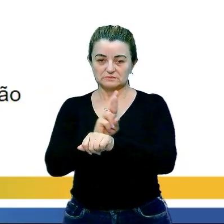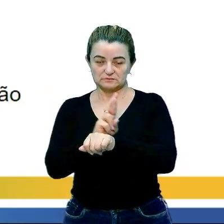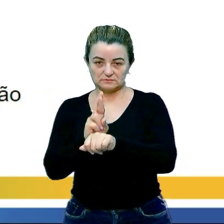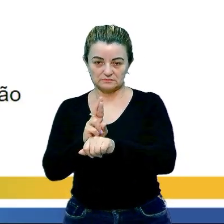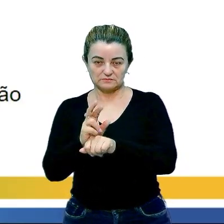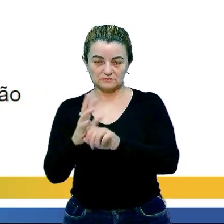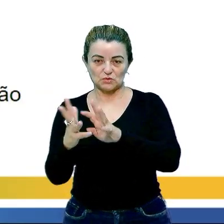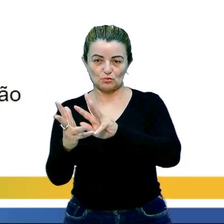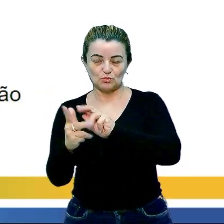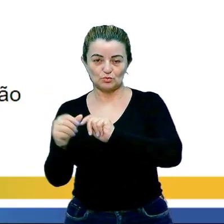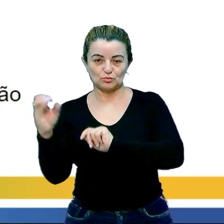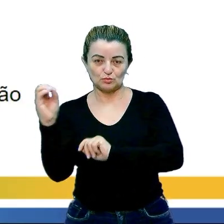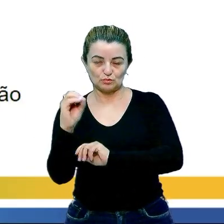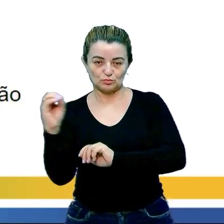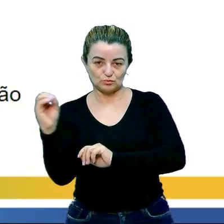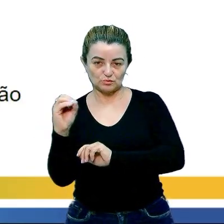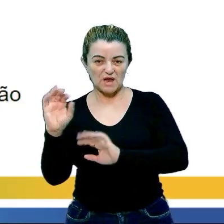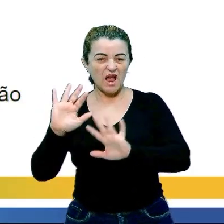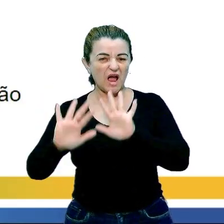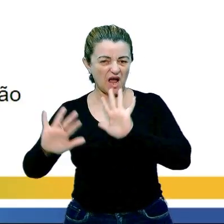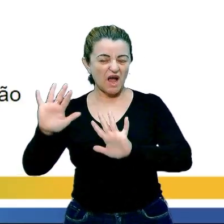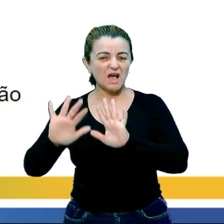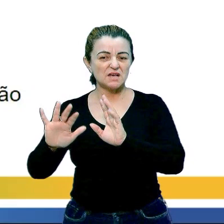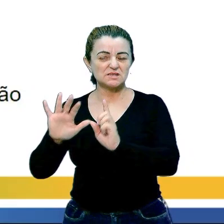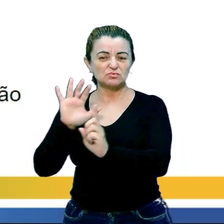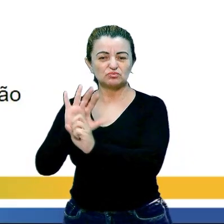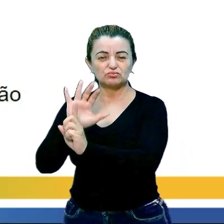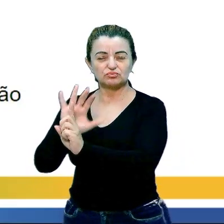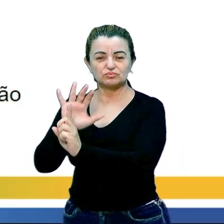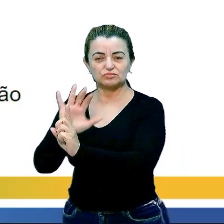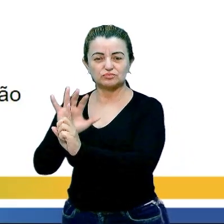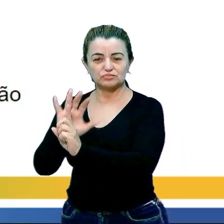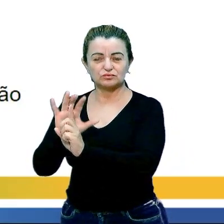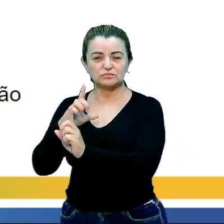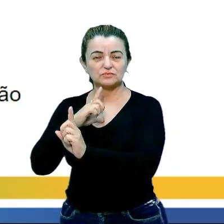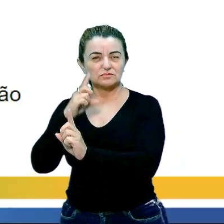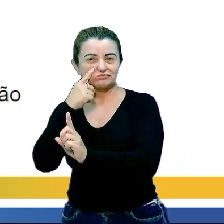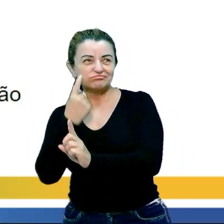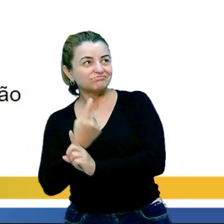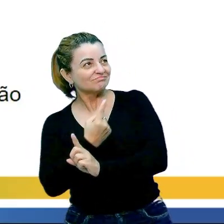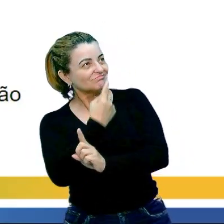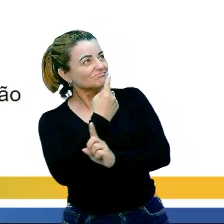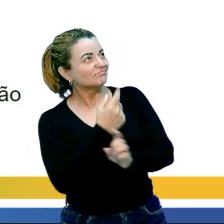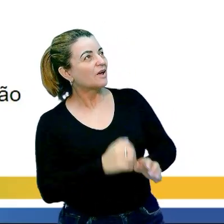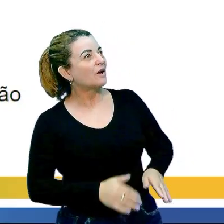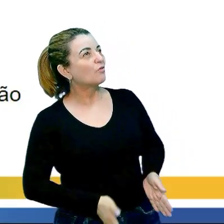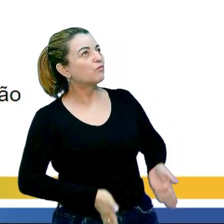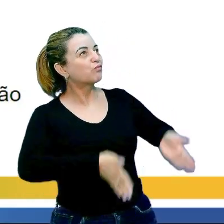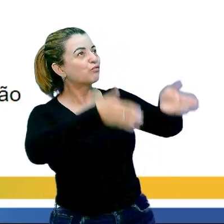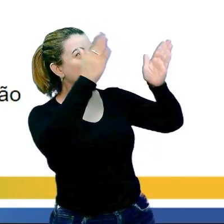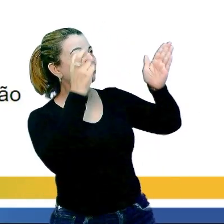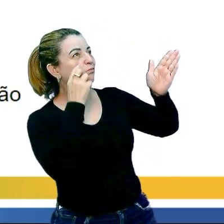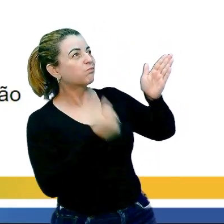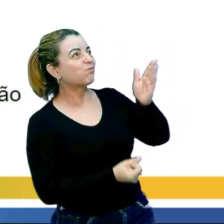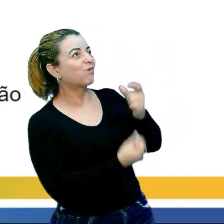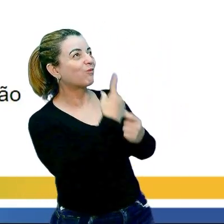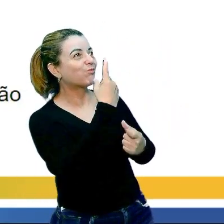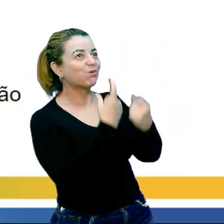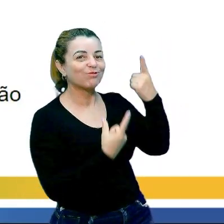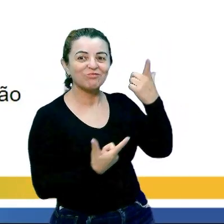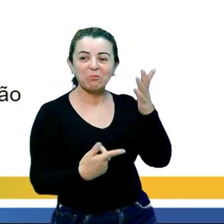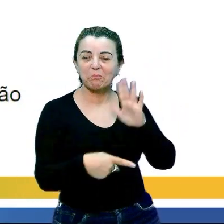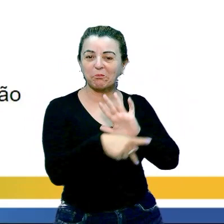vezes, a influência de Roma aparece como nas fachadas clássicas dos edifícios públicos, aí eu dei o exemplo para vocês do